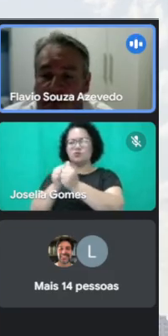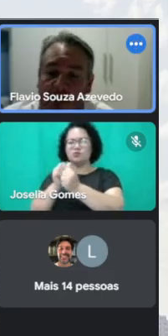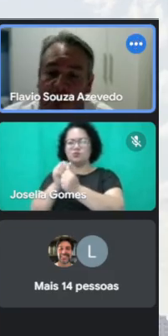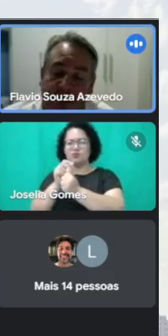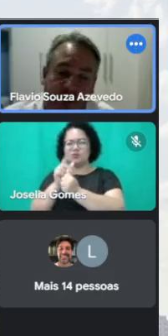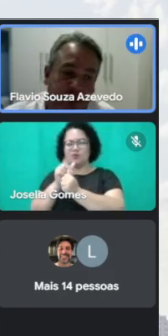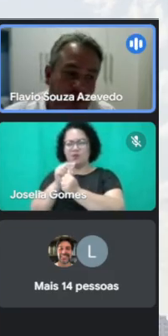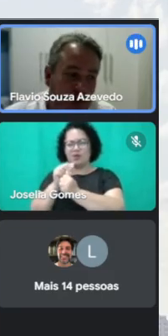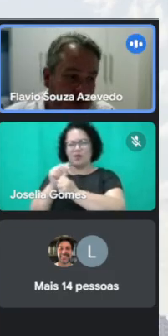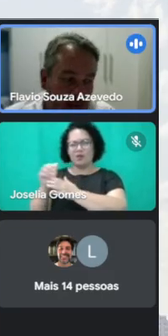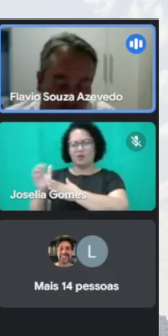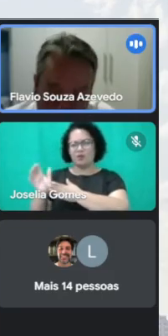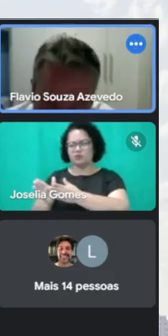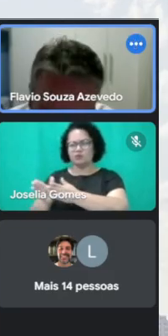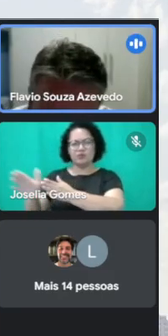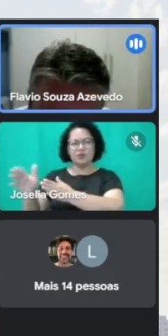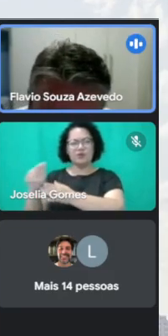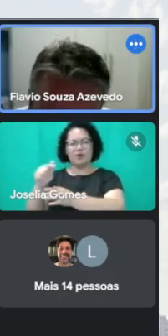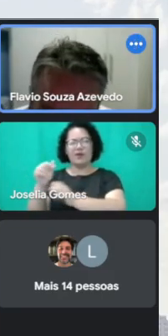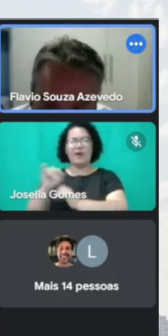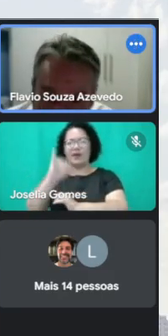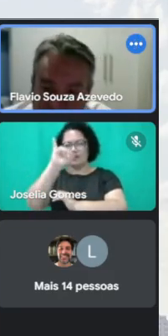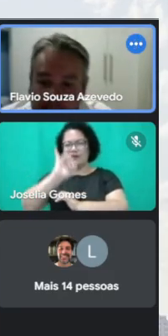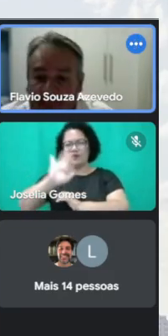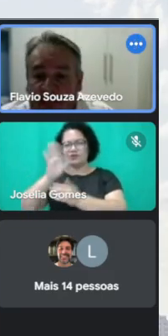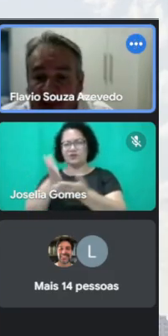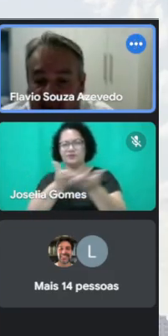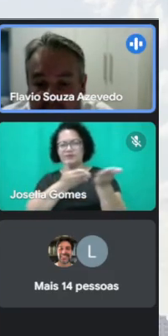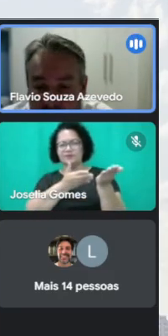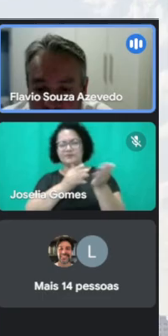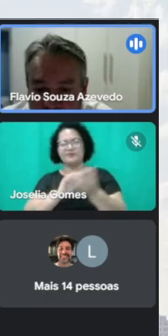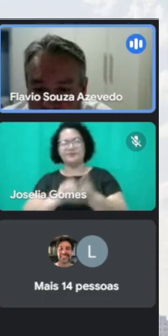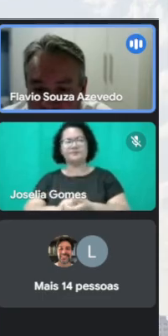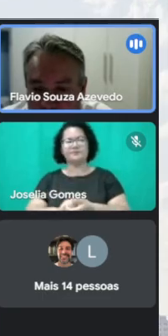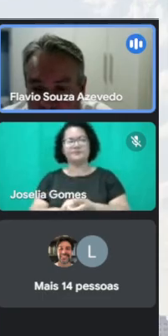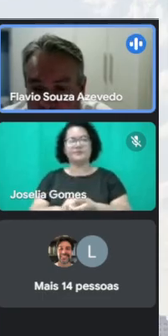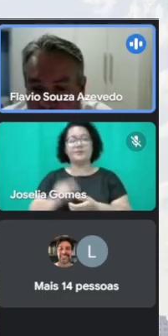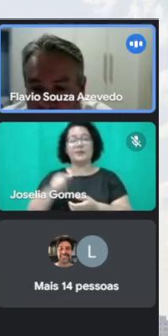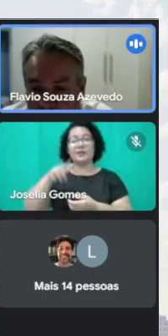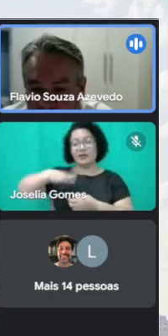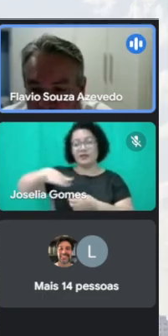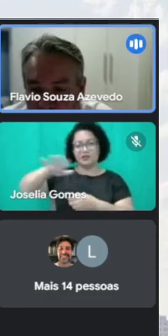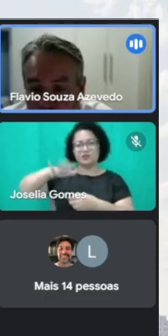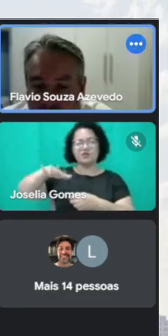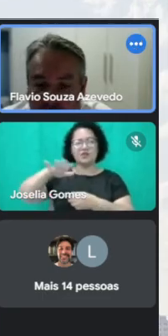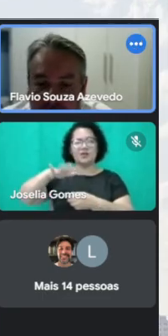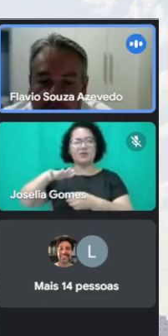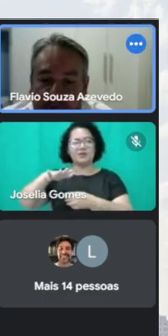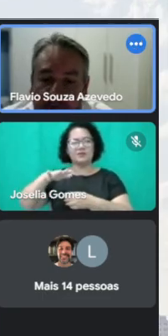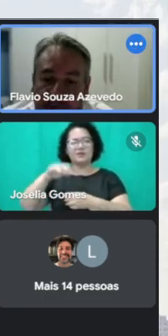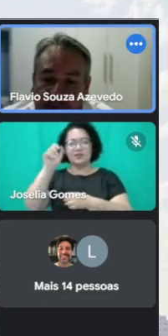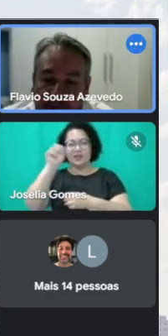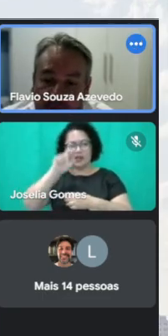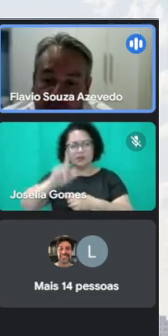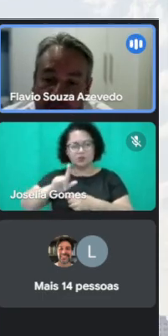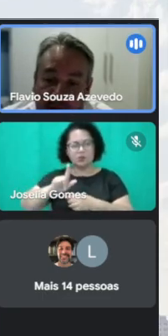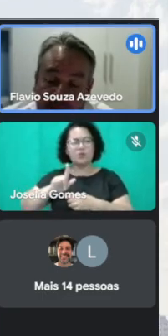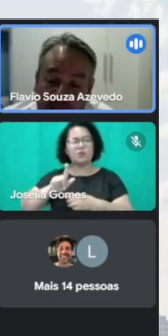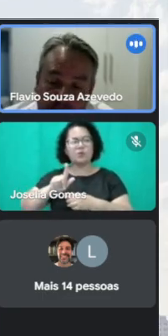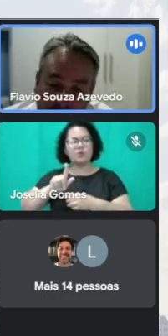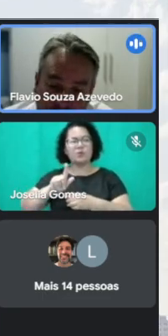rio, né? Como a gente está vendo aí nessa imagem. Essa região aí que está delimitada em azul, né,